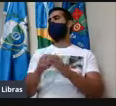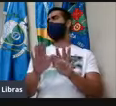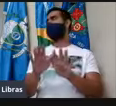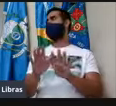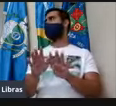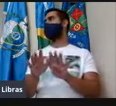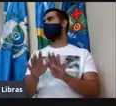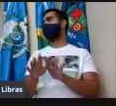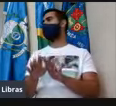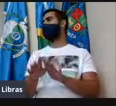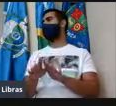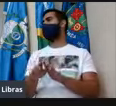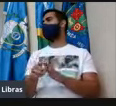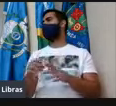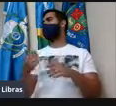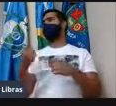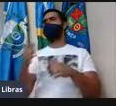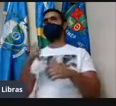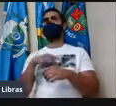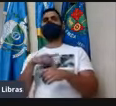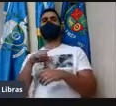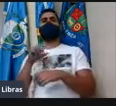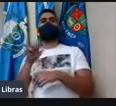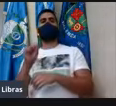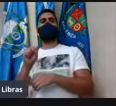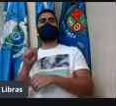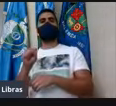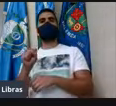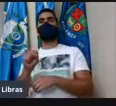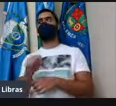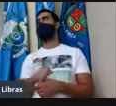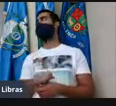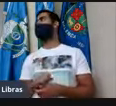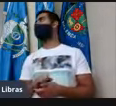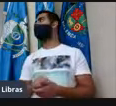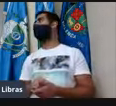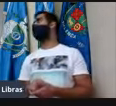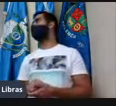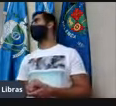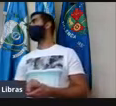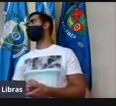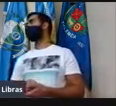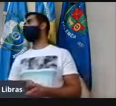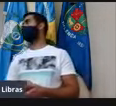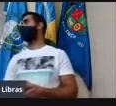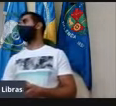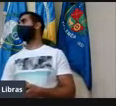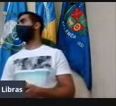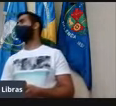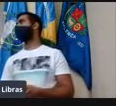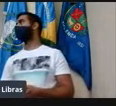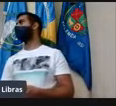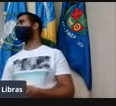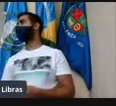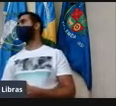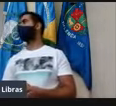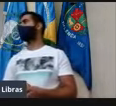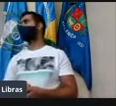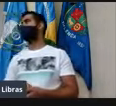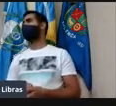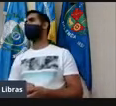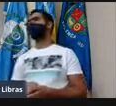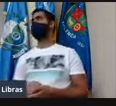mas aquilo que são 2/3, nós não conseguimos votar. Então, nós estamos em... Quero